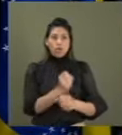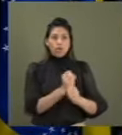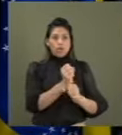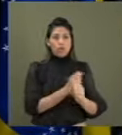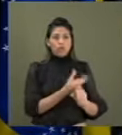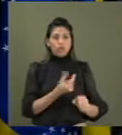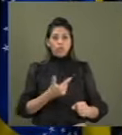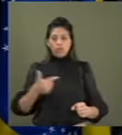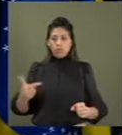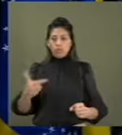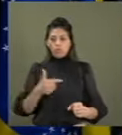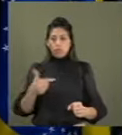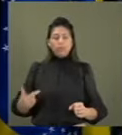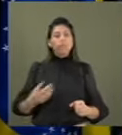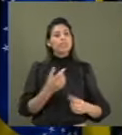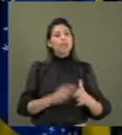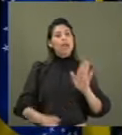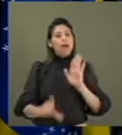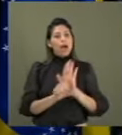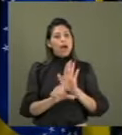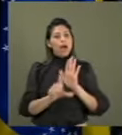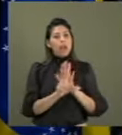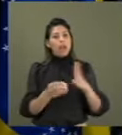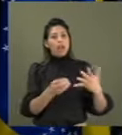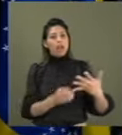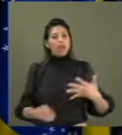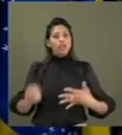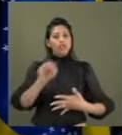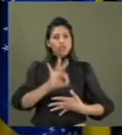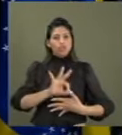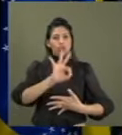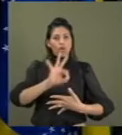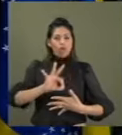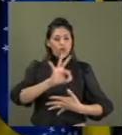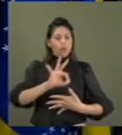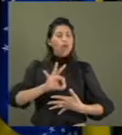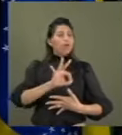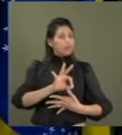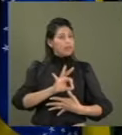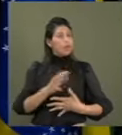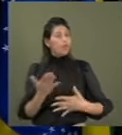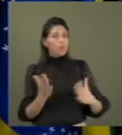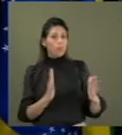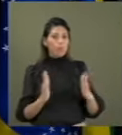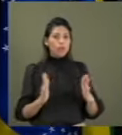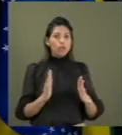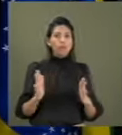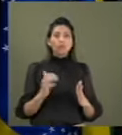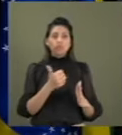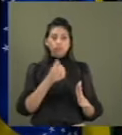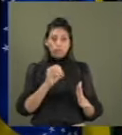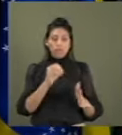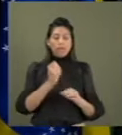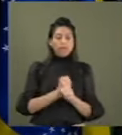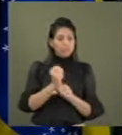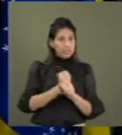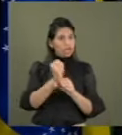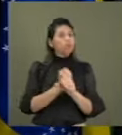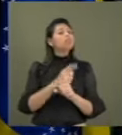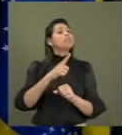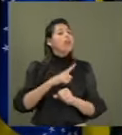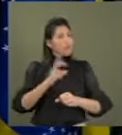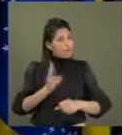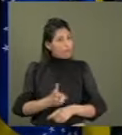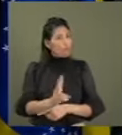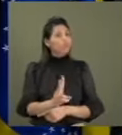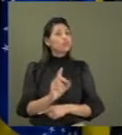uma revisão em um prazo de 10 anos para a sua avaliação. Então, a política de cotas que está sendo aprovada, ela também vai continuar